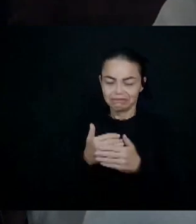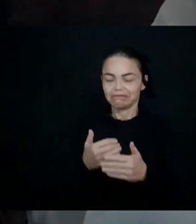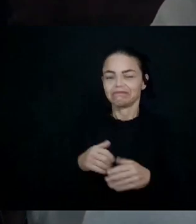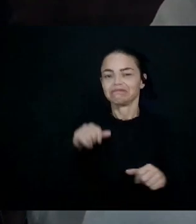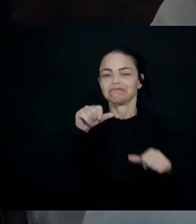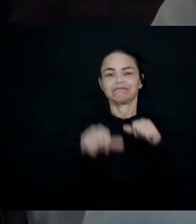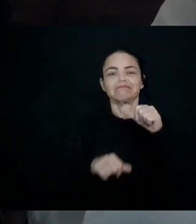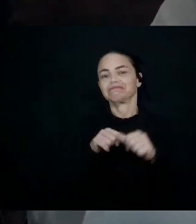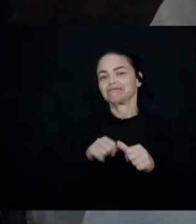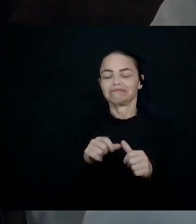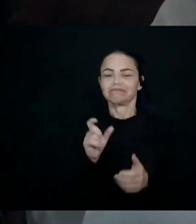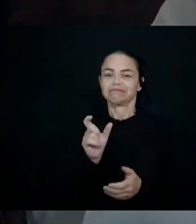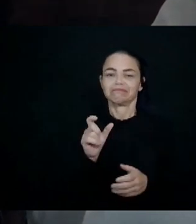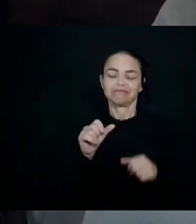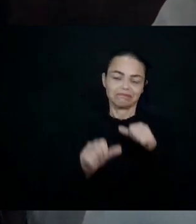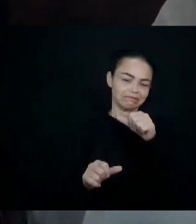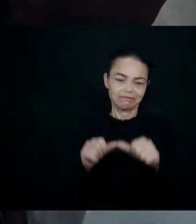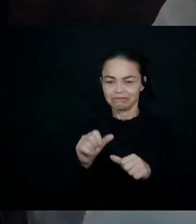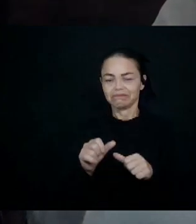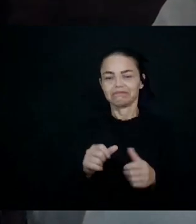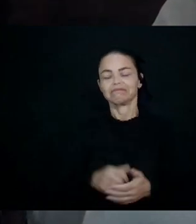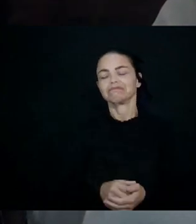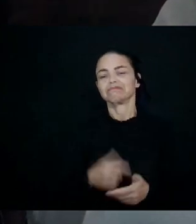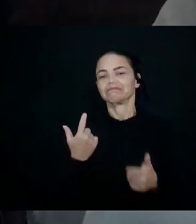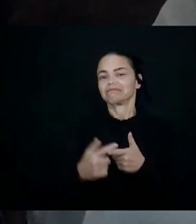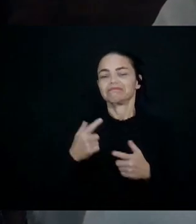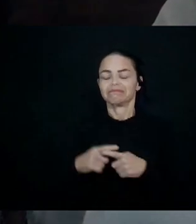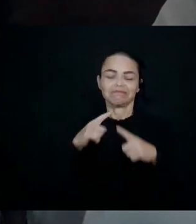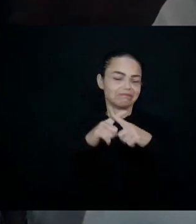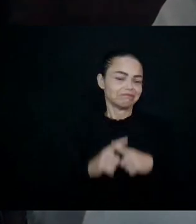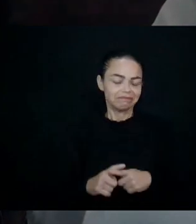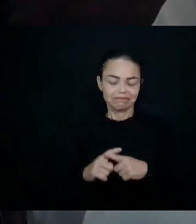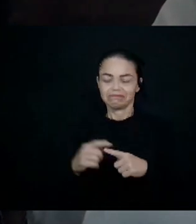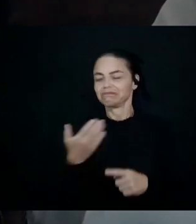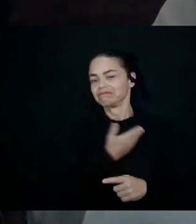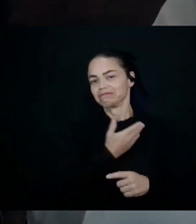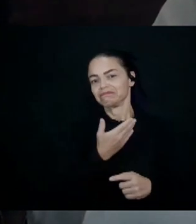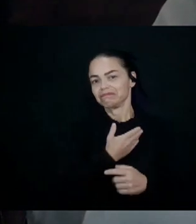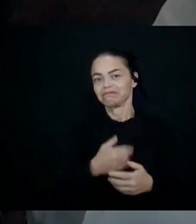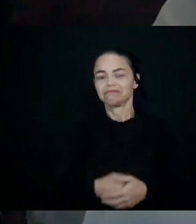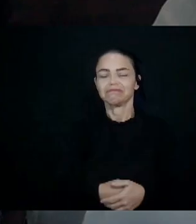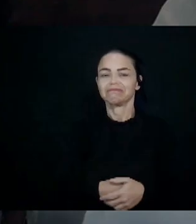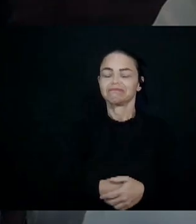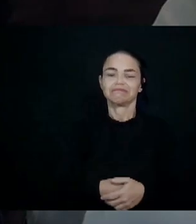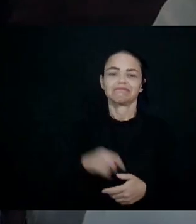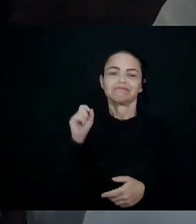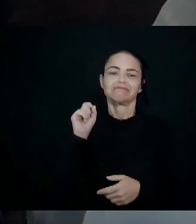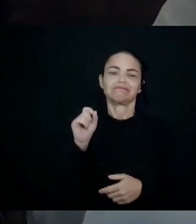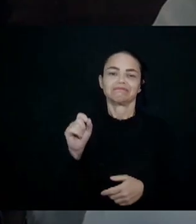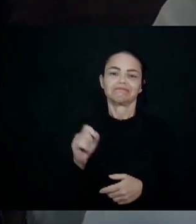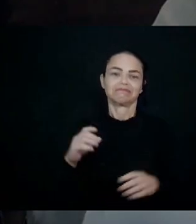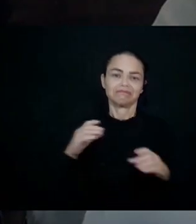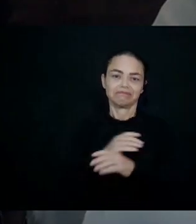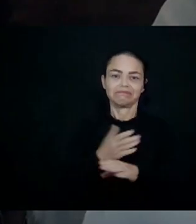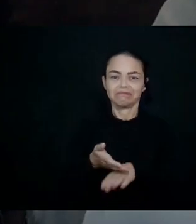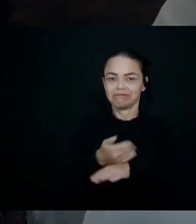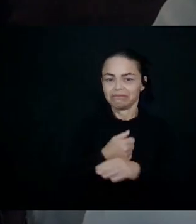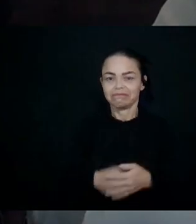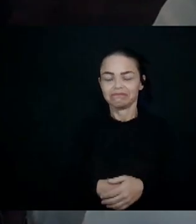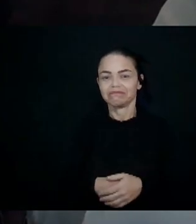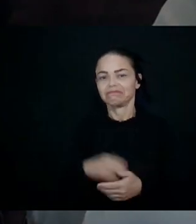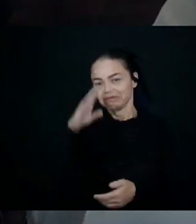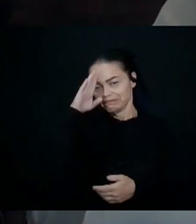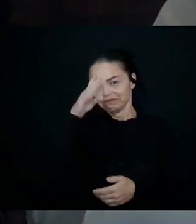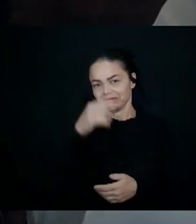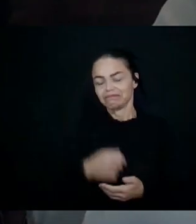né? Porque é toda uma competição entre seus amigos. Quem que vai completar antes, quem que principalmente vai gastar